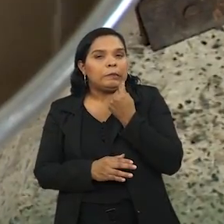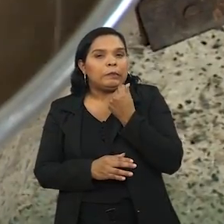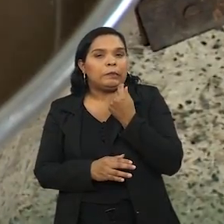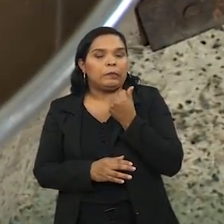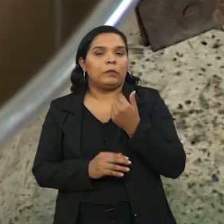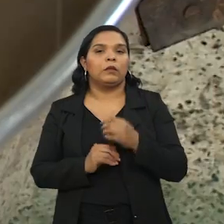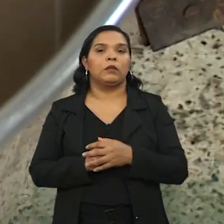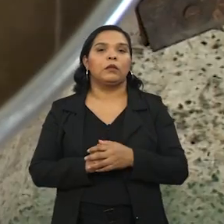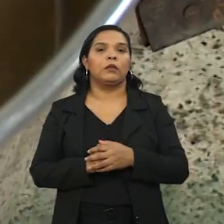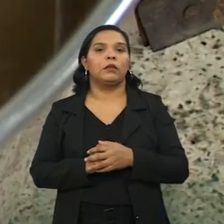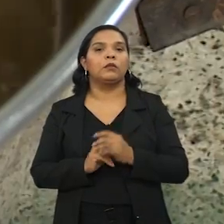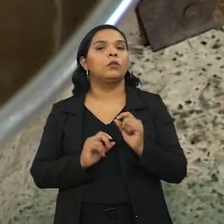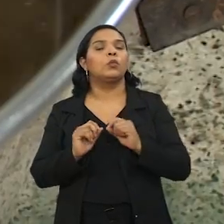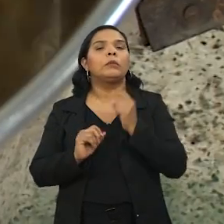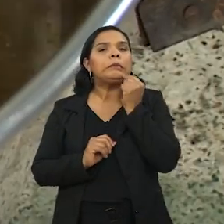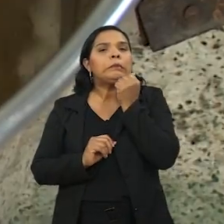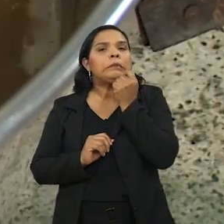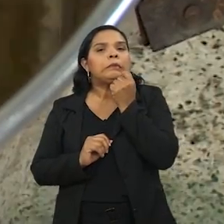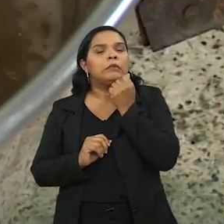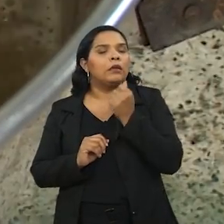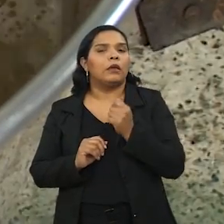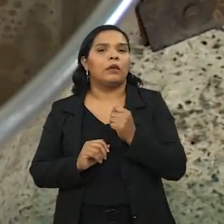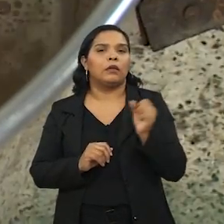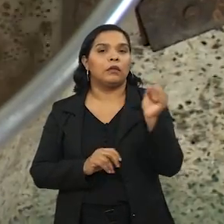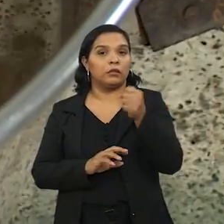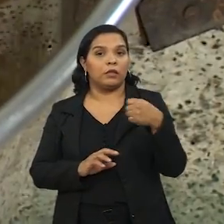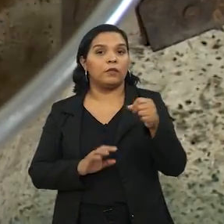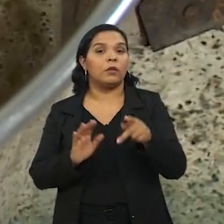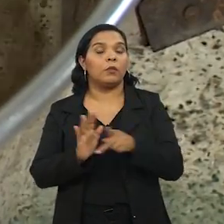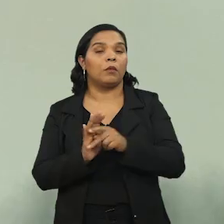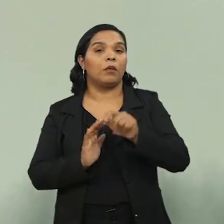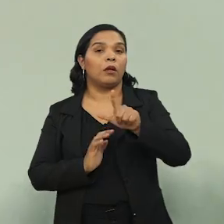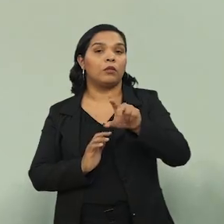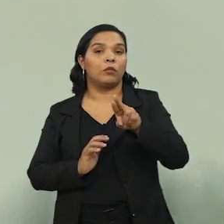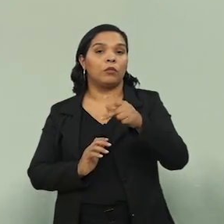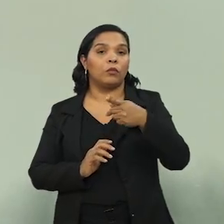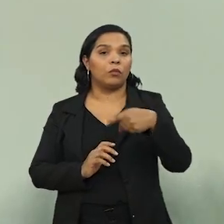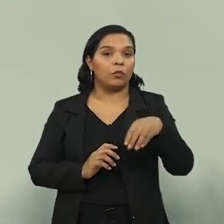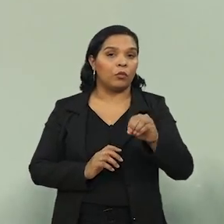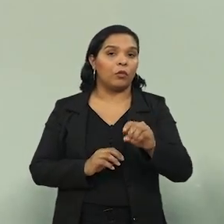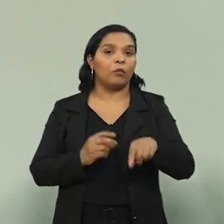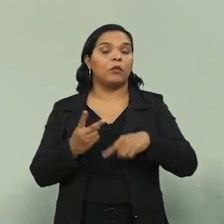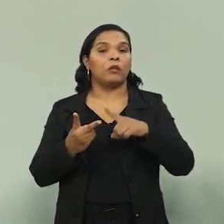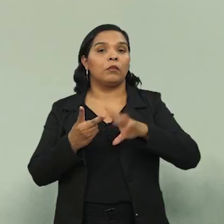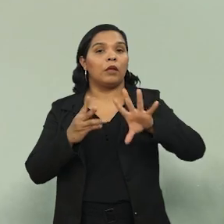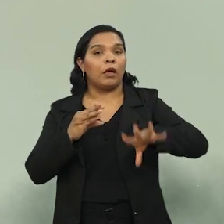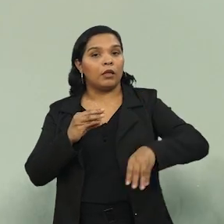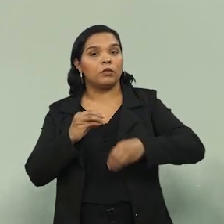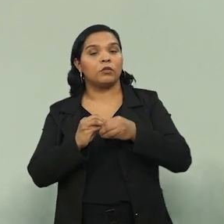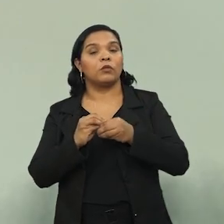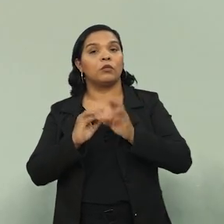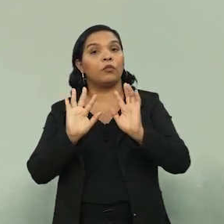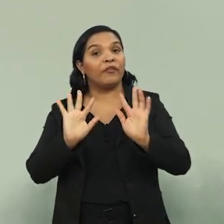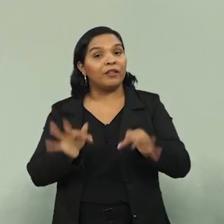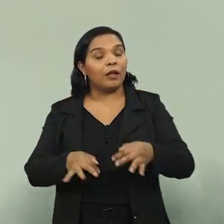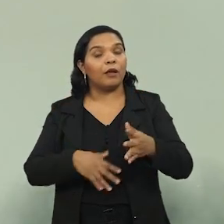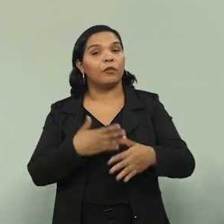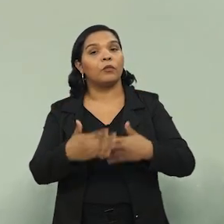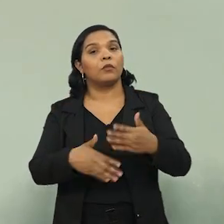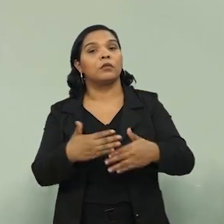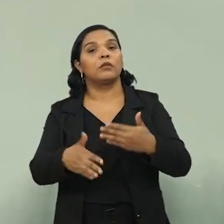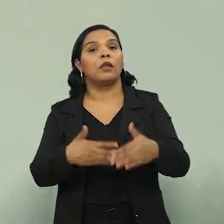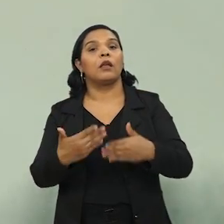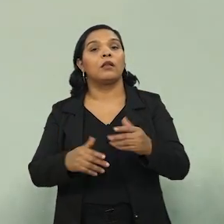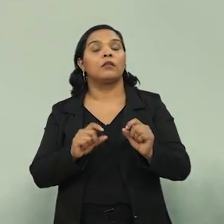amargor, né? Então, quando a gente vê de onde vem o amargor da cerveja, ele vem do lúpulo. E quando a gente adiciona o lúpulo mais no final